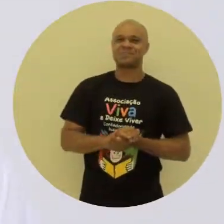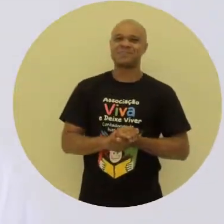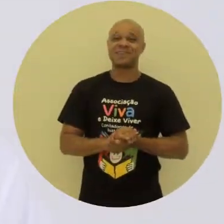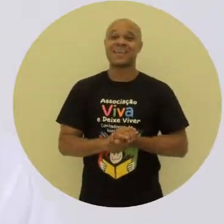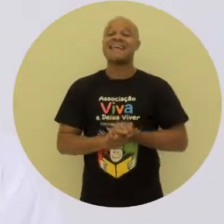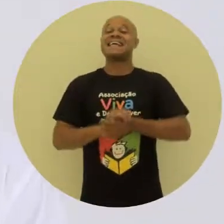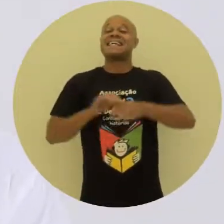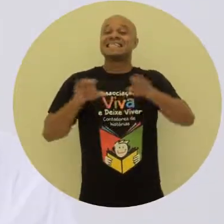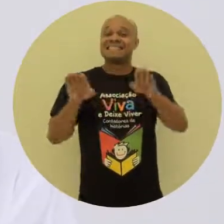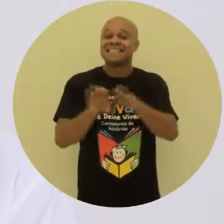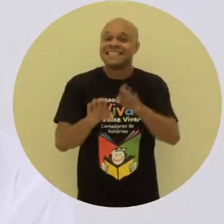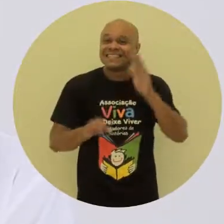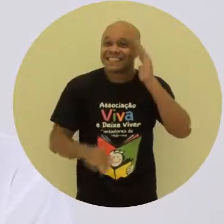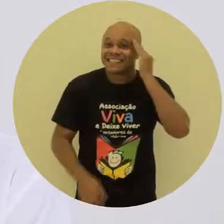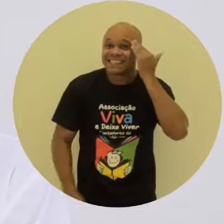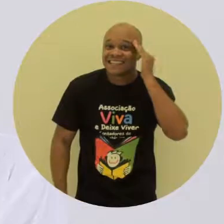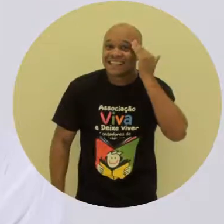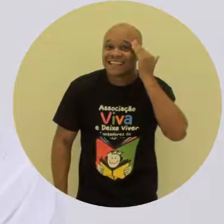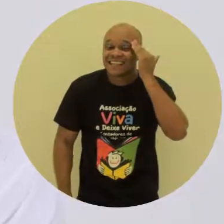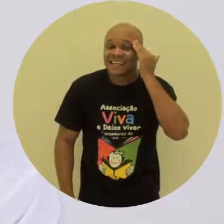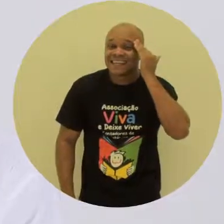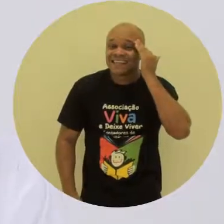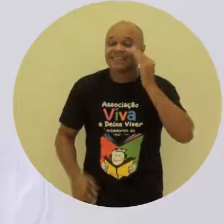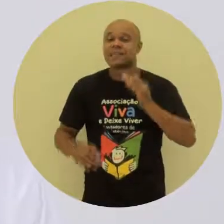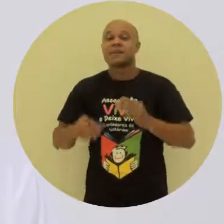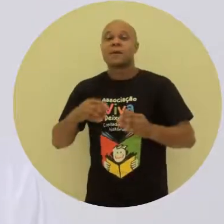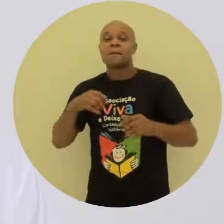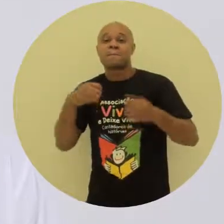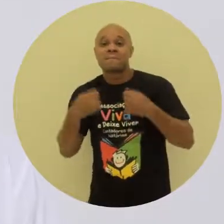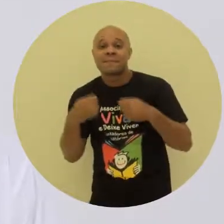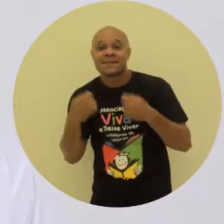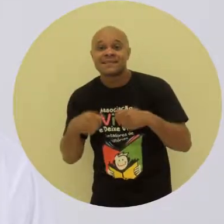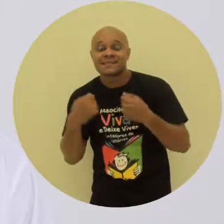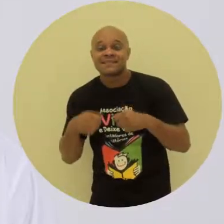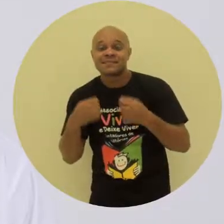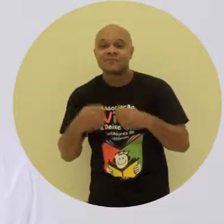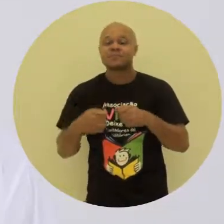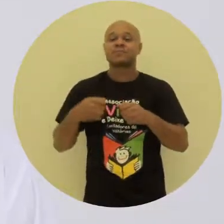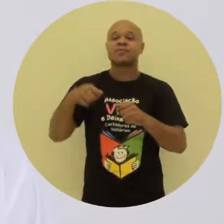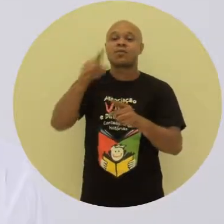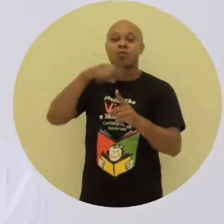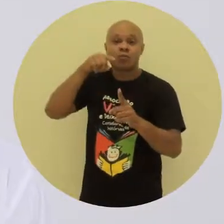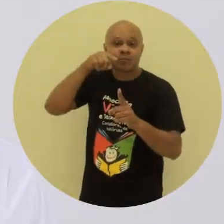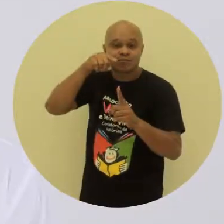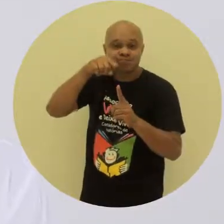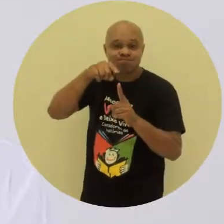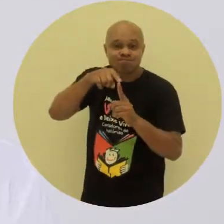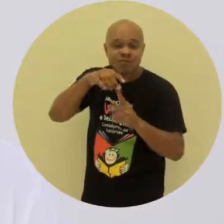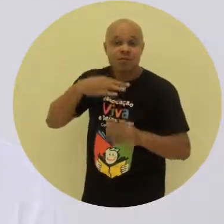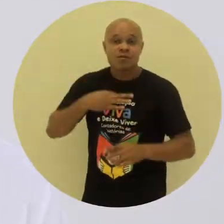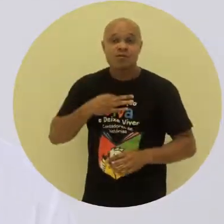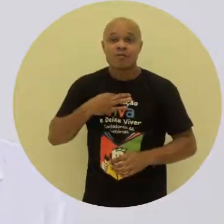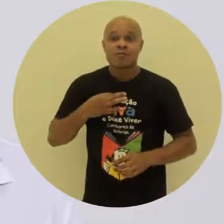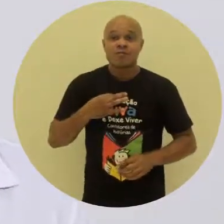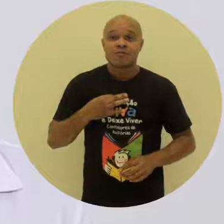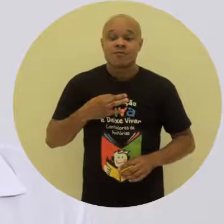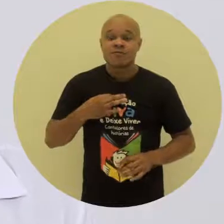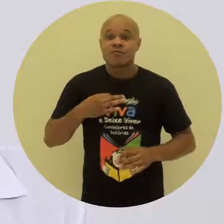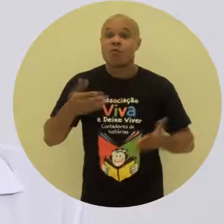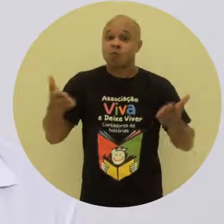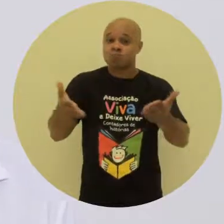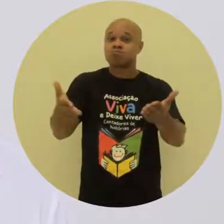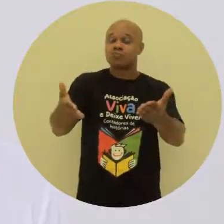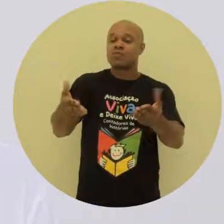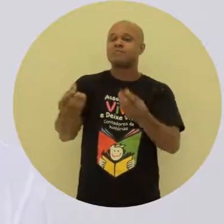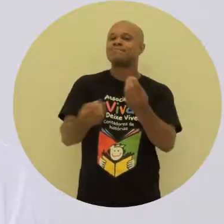hospitalar. Também entendemos que a gente tem que colocar em foco o voluntariado